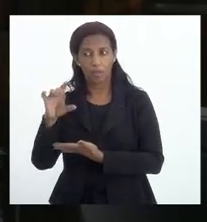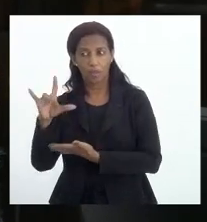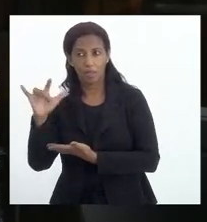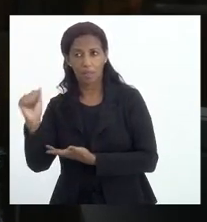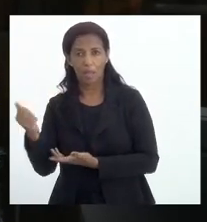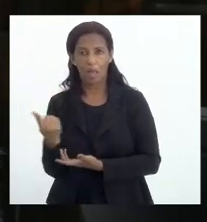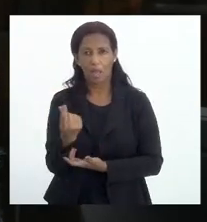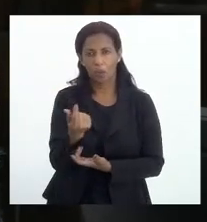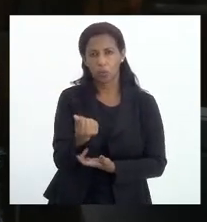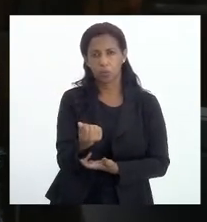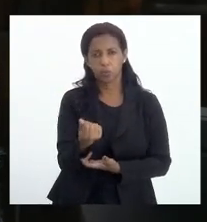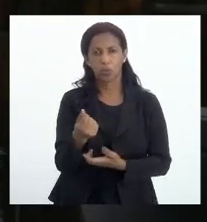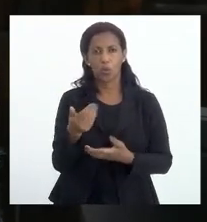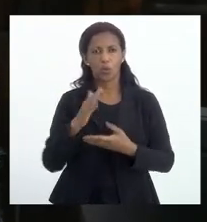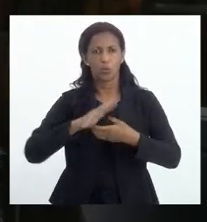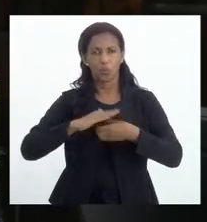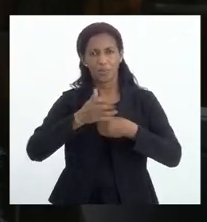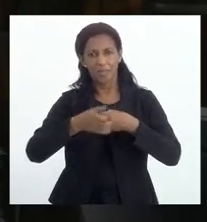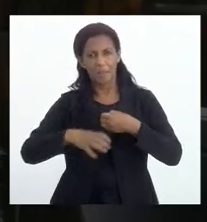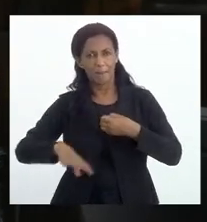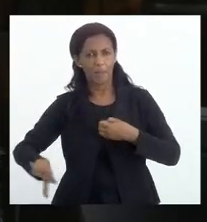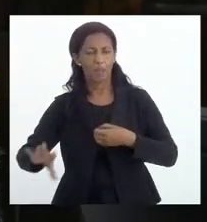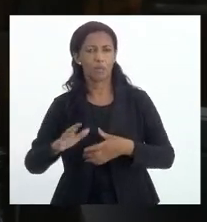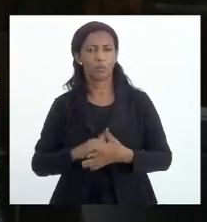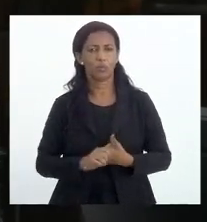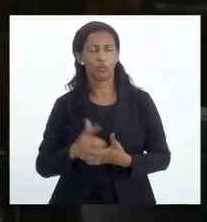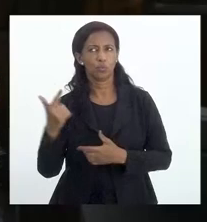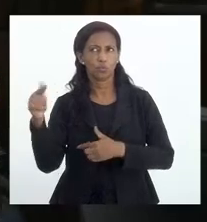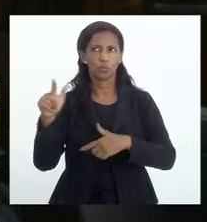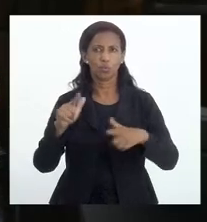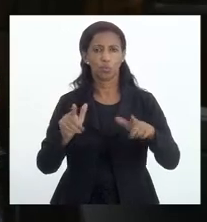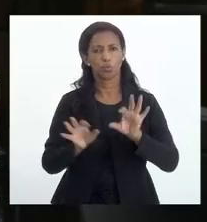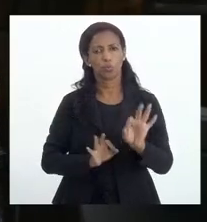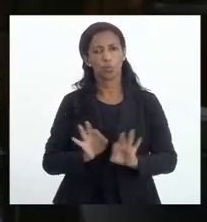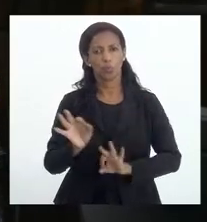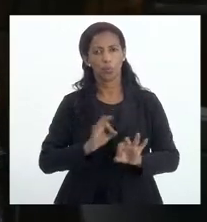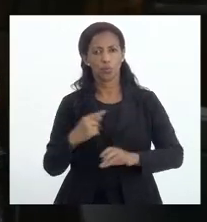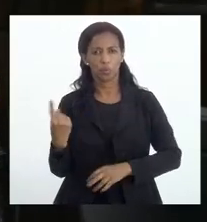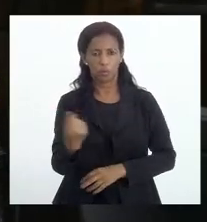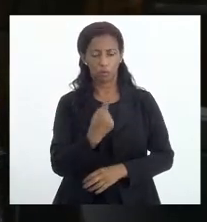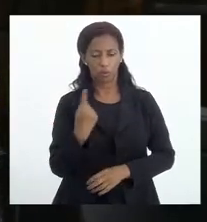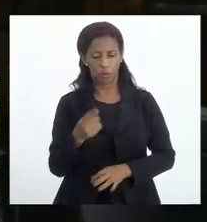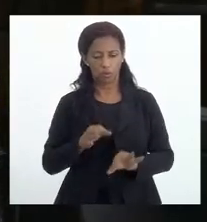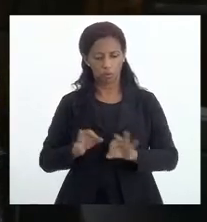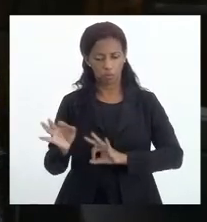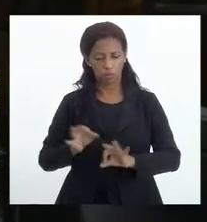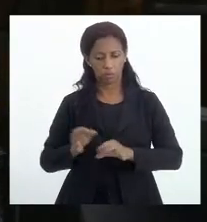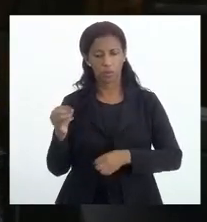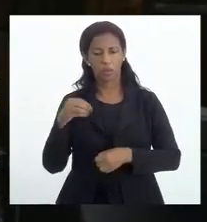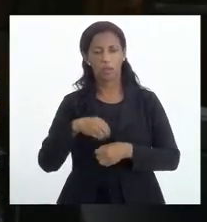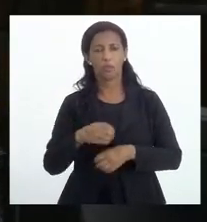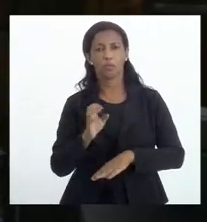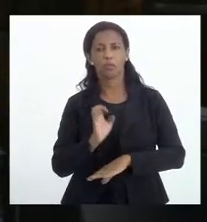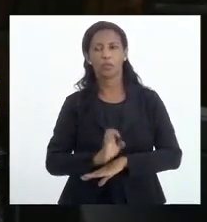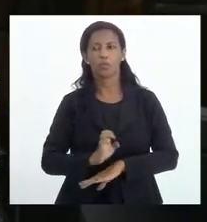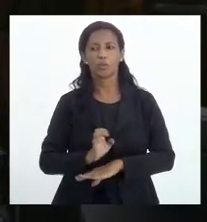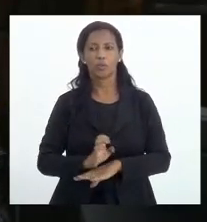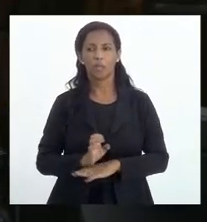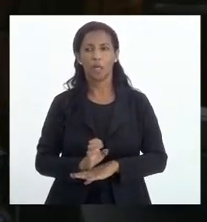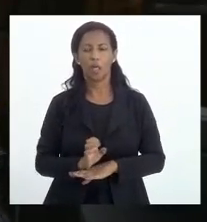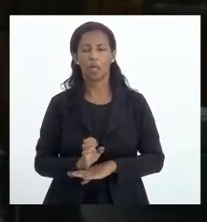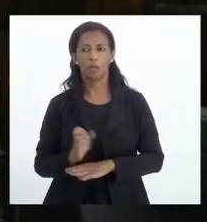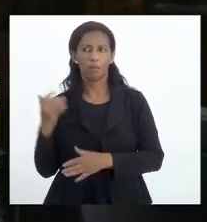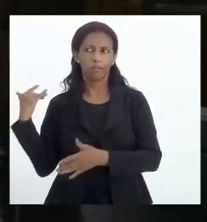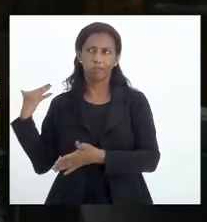da concessão de saneamento e de outros projetos que nós estamos fazendo dentro do Estado, oriundos